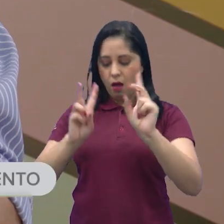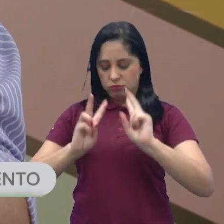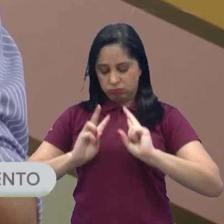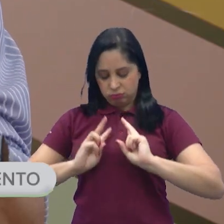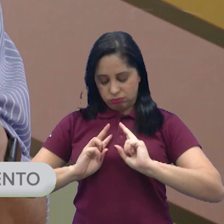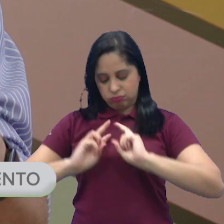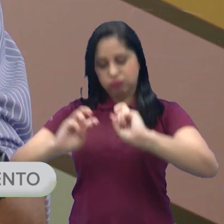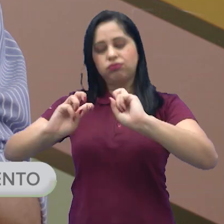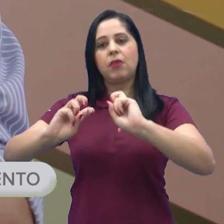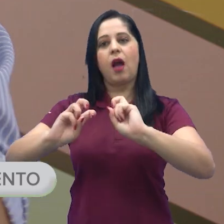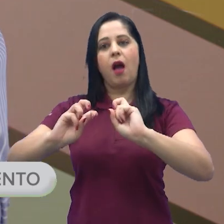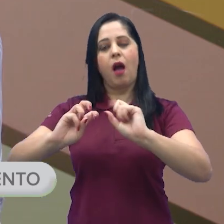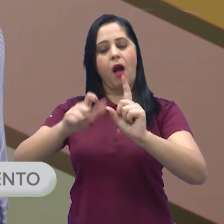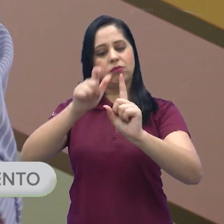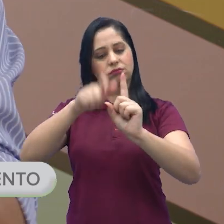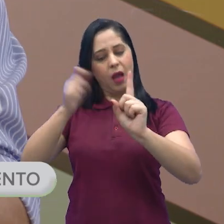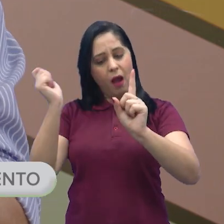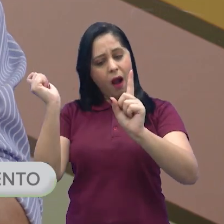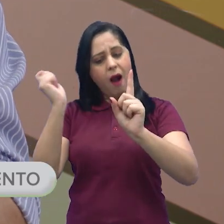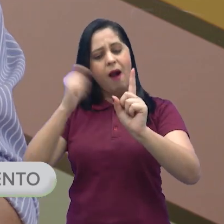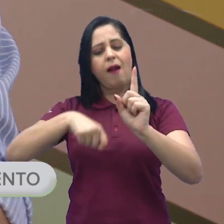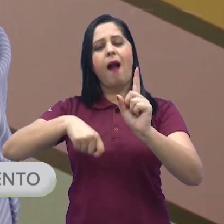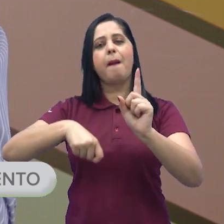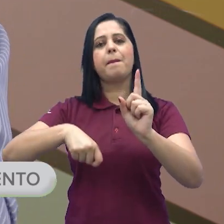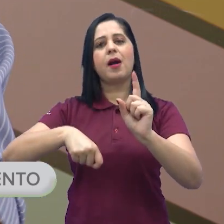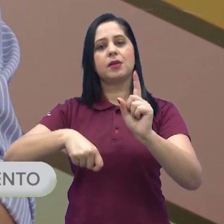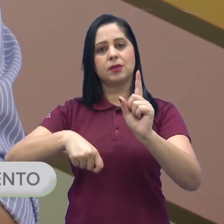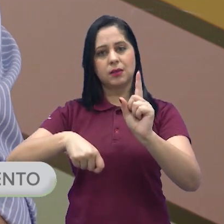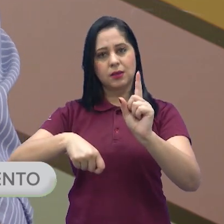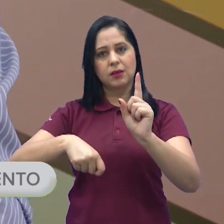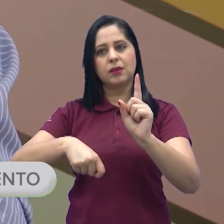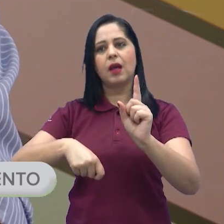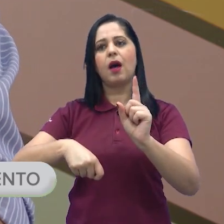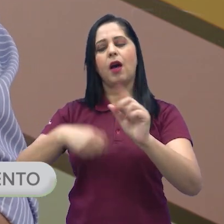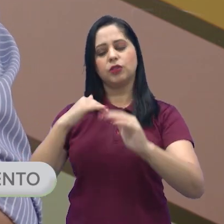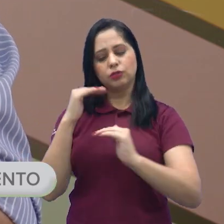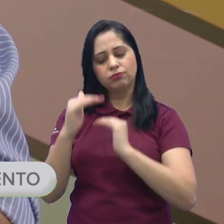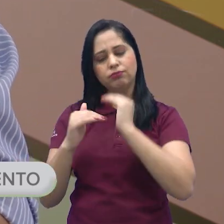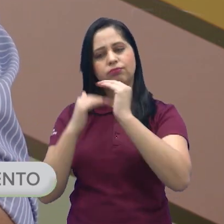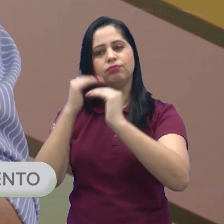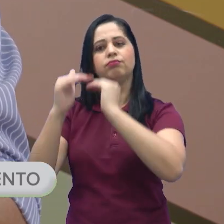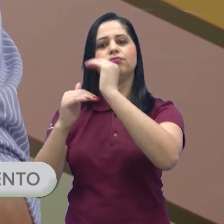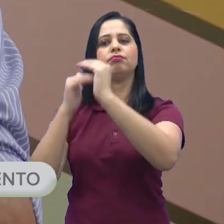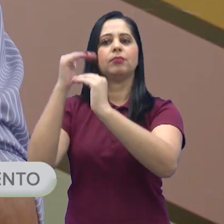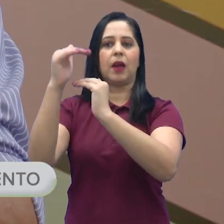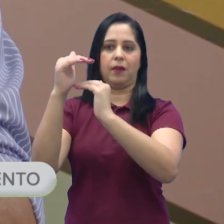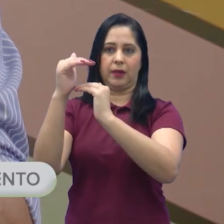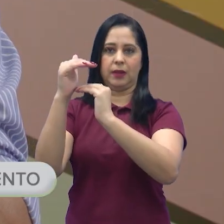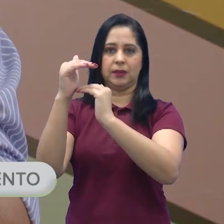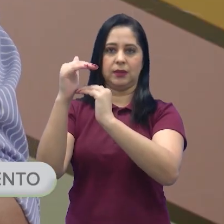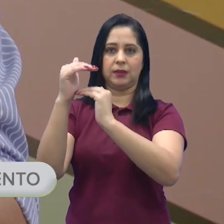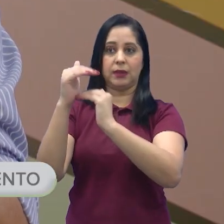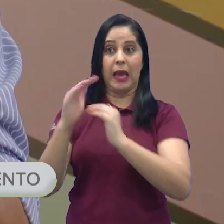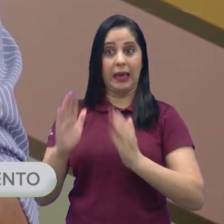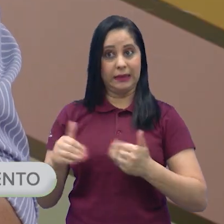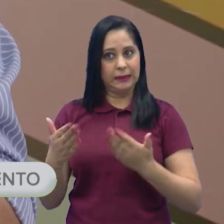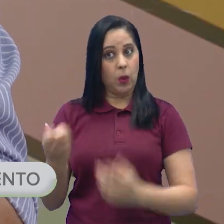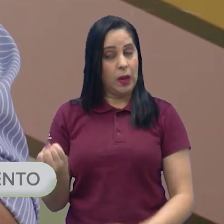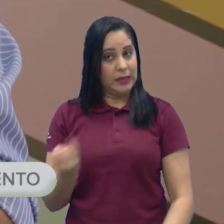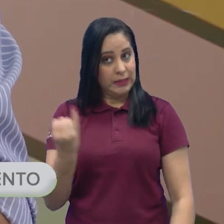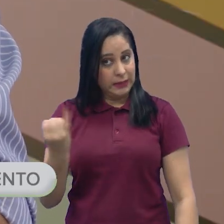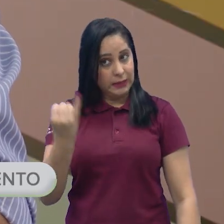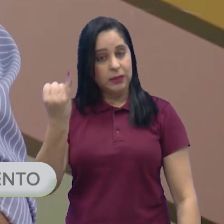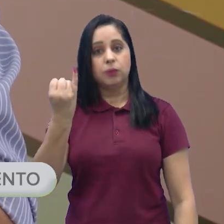têm capacidades de construção, de desenvolvimento. Então, é muito importante